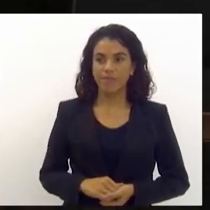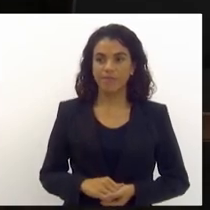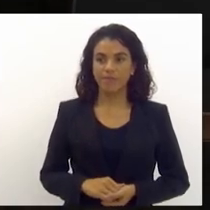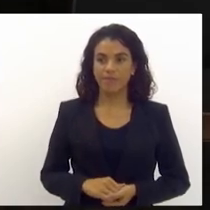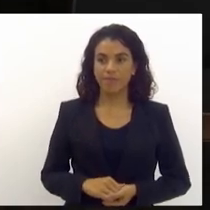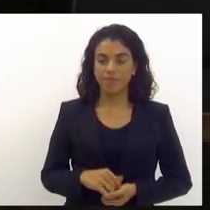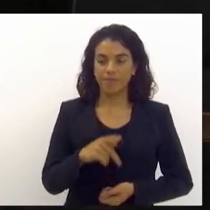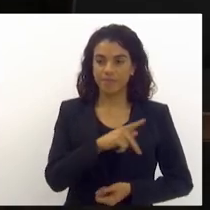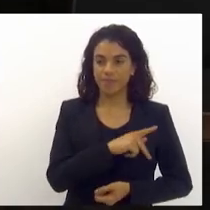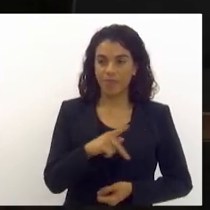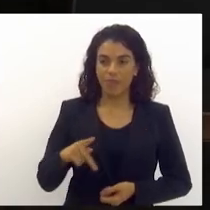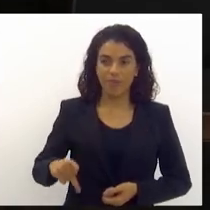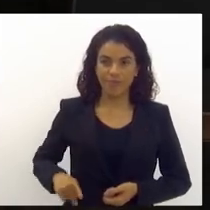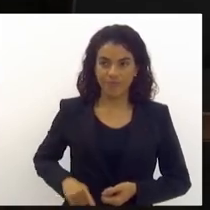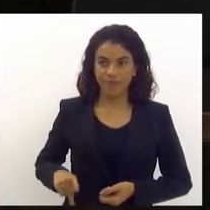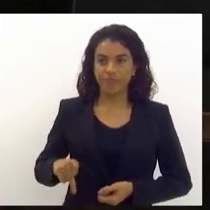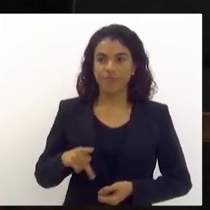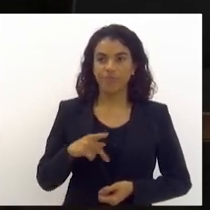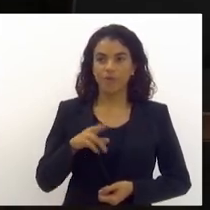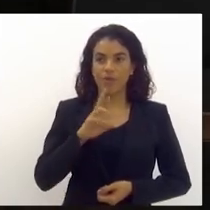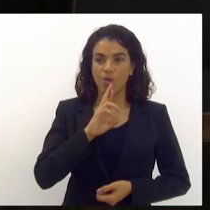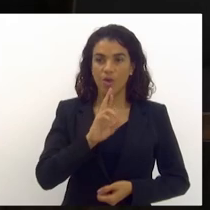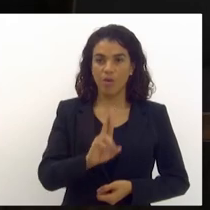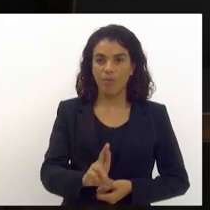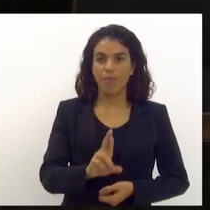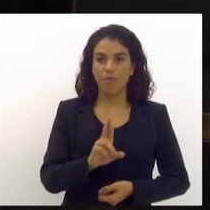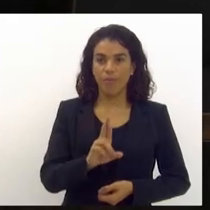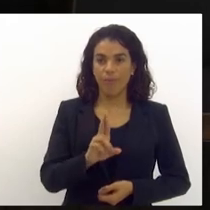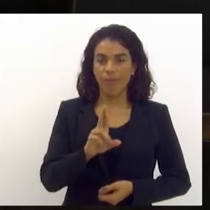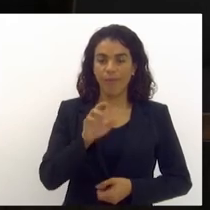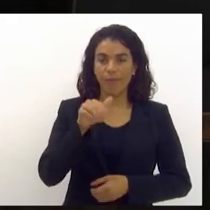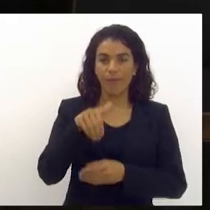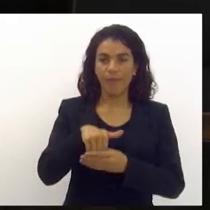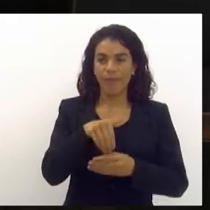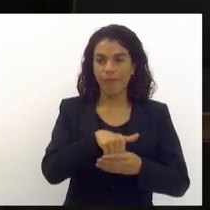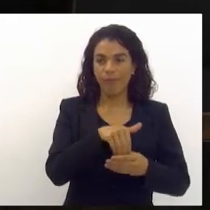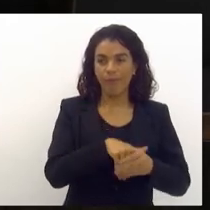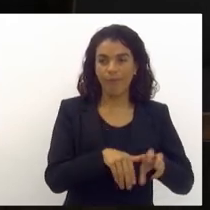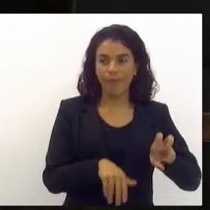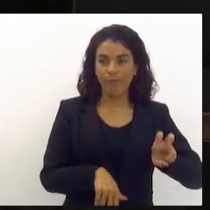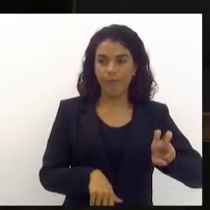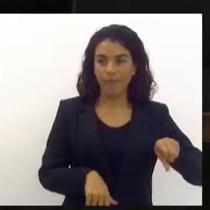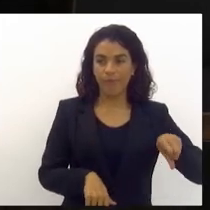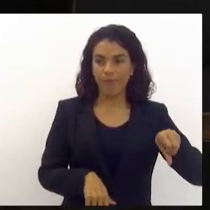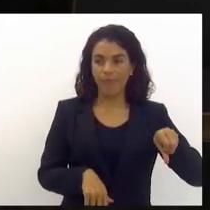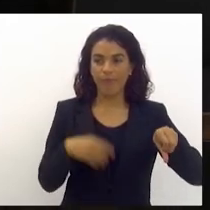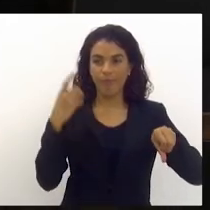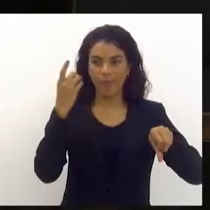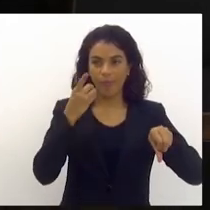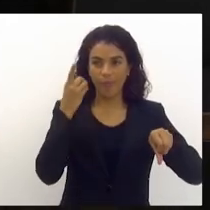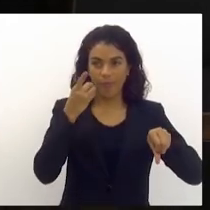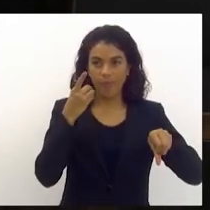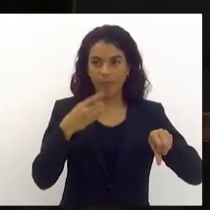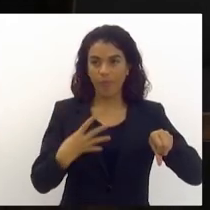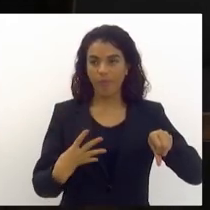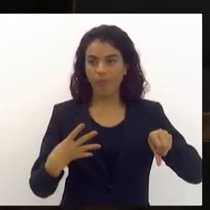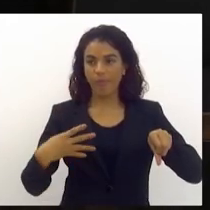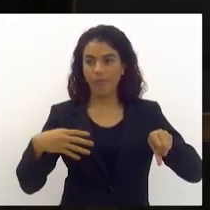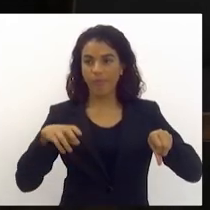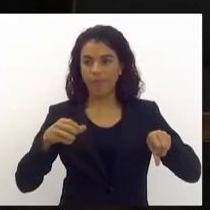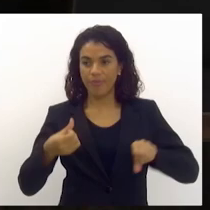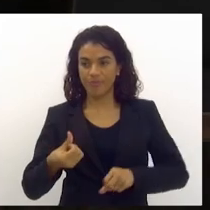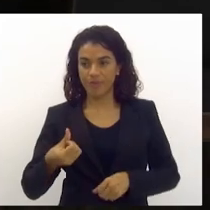A presidência proclama o resultado. Votaram 59 deputados, sendo 46